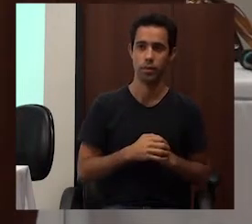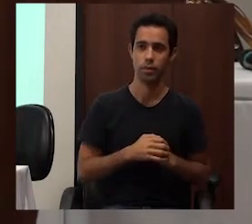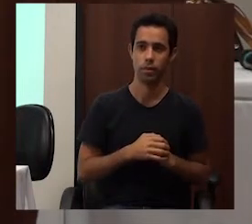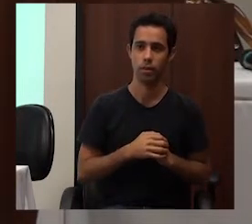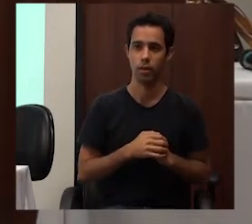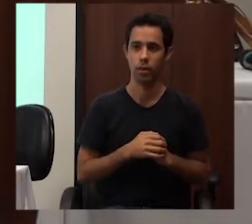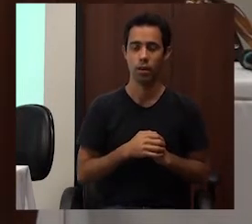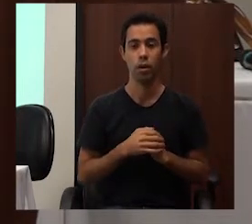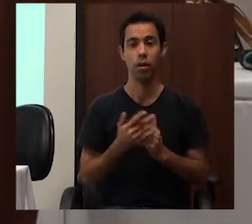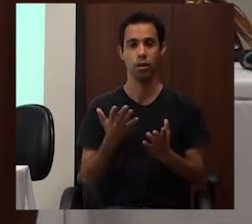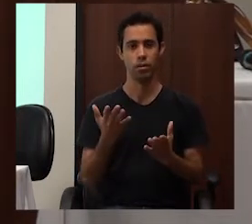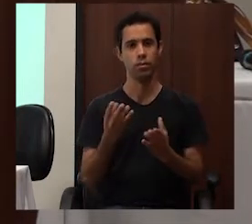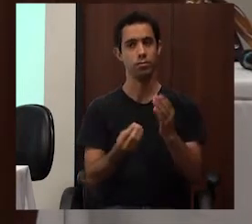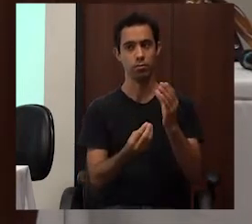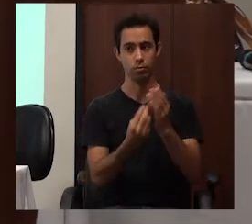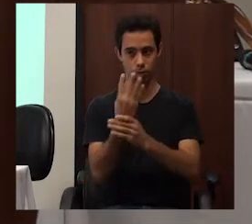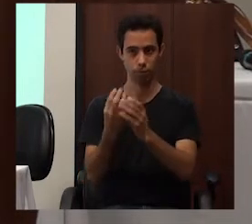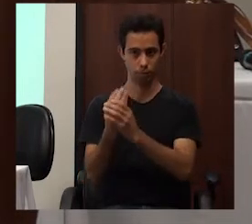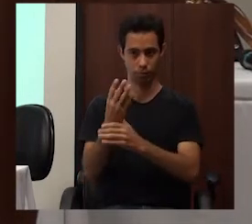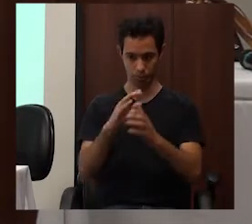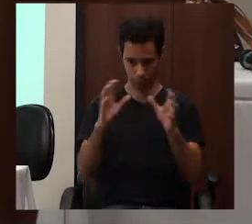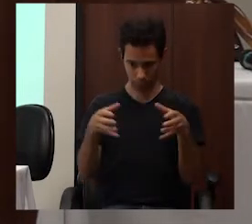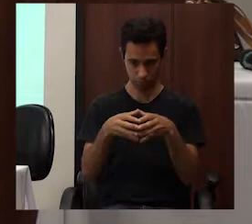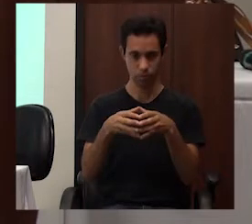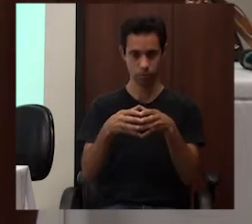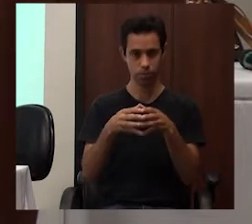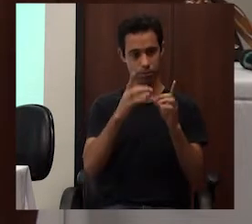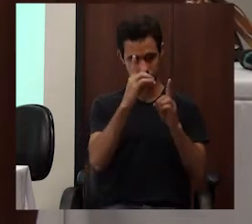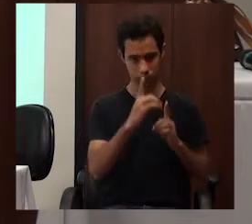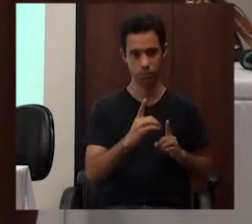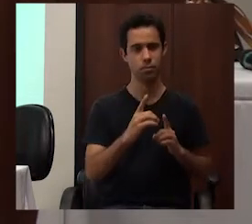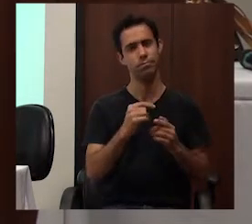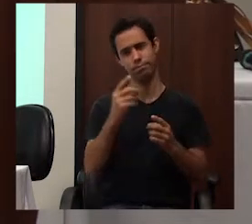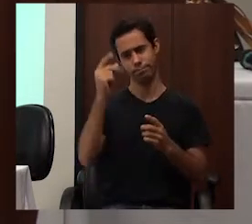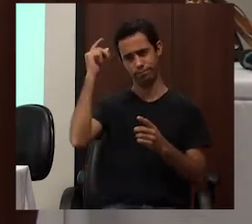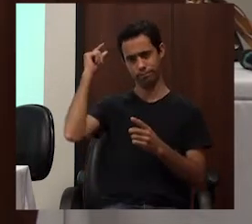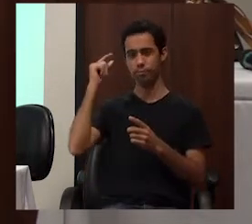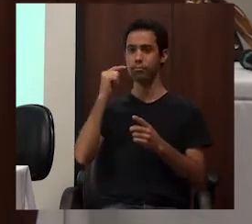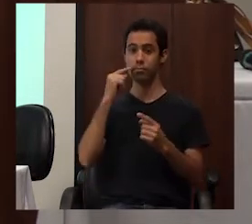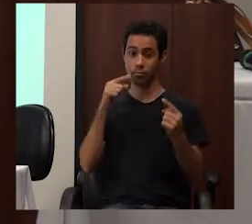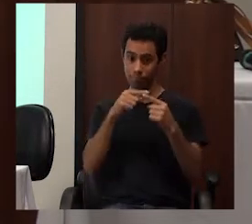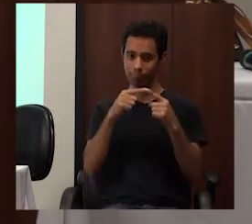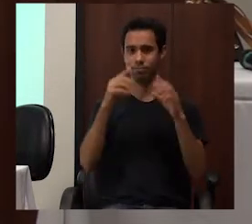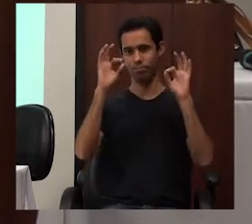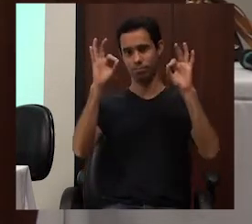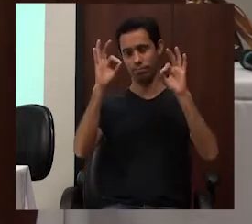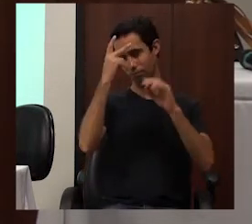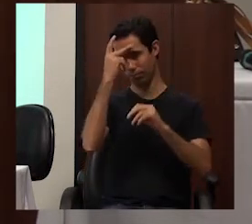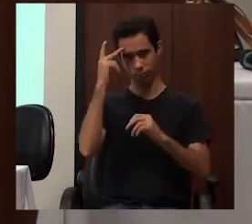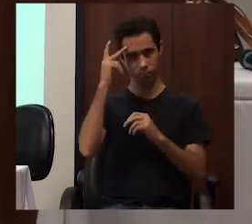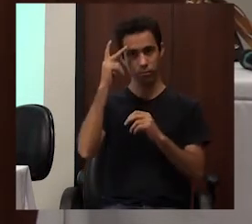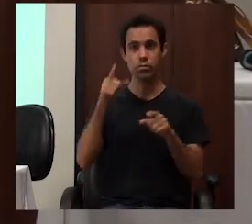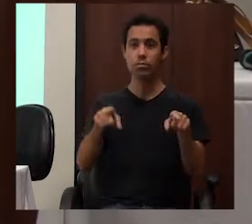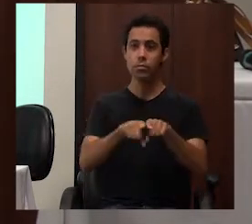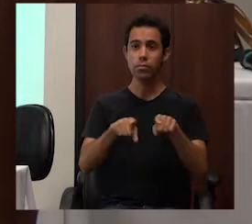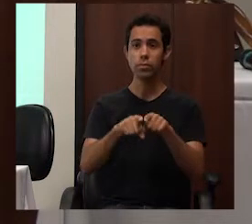Sim, porque a formação de docentes até aquele momento nem mencionava pessoas especiais. Eu tenho até uma vivência histórica